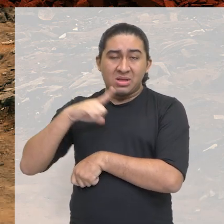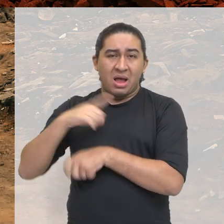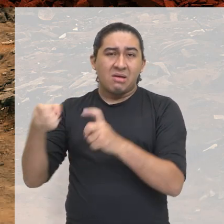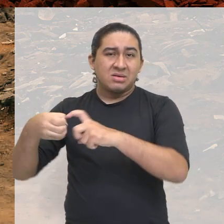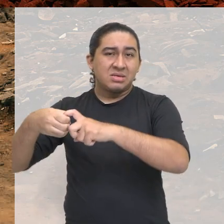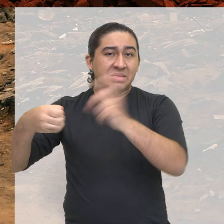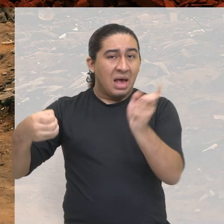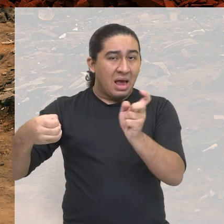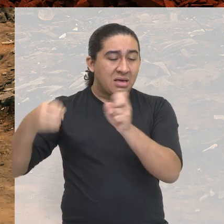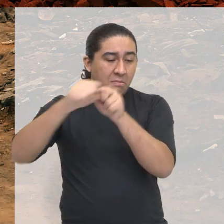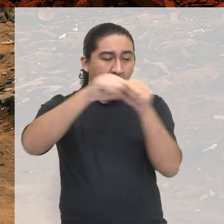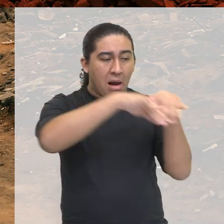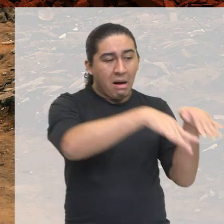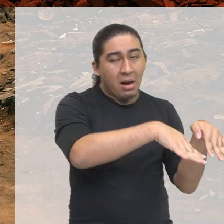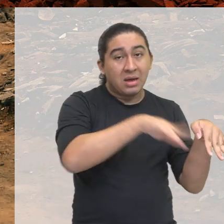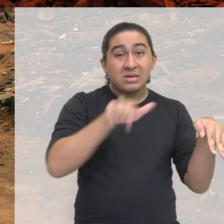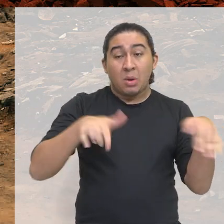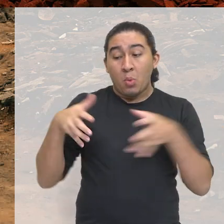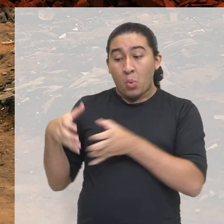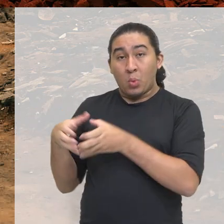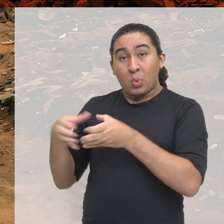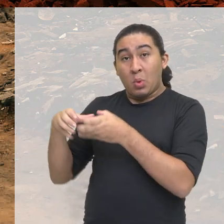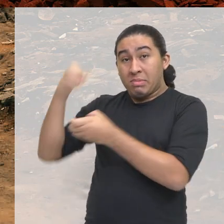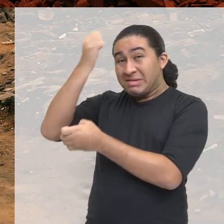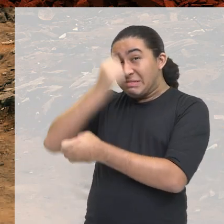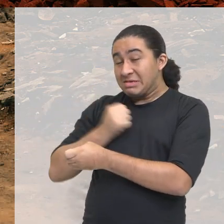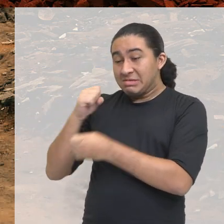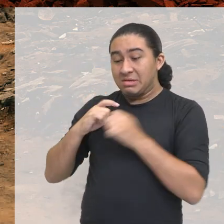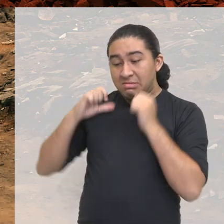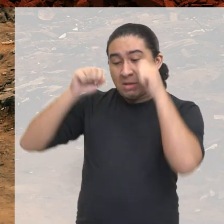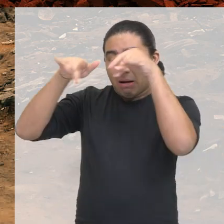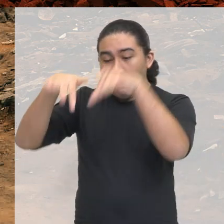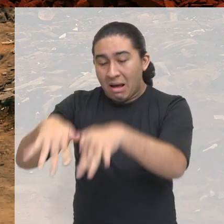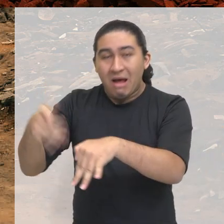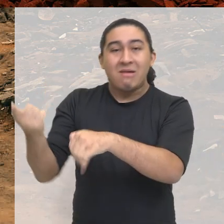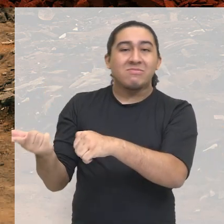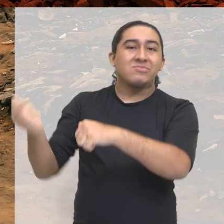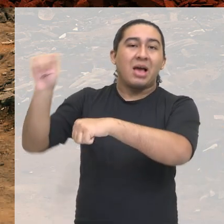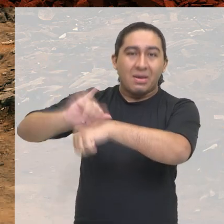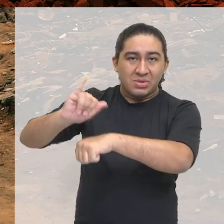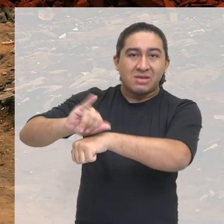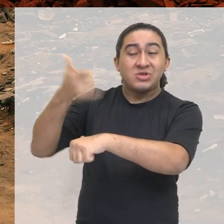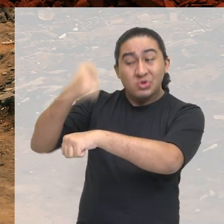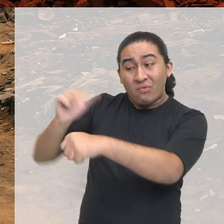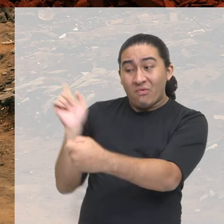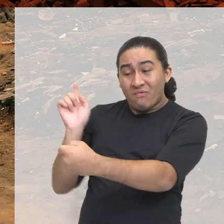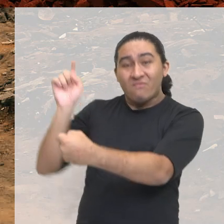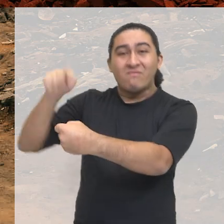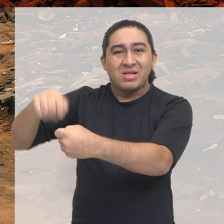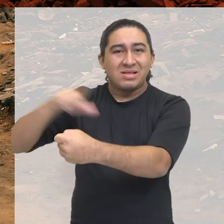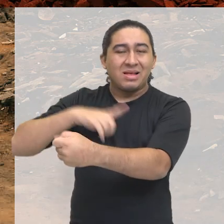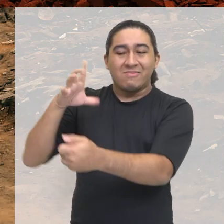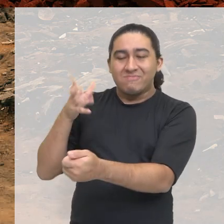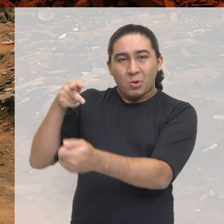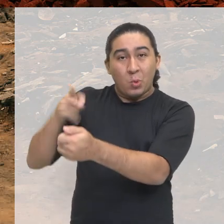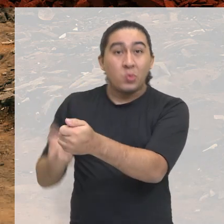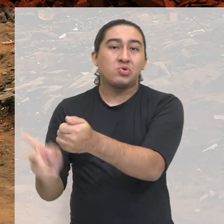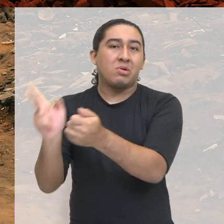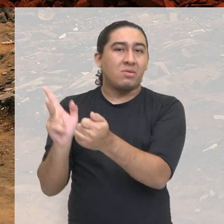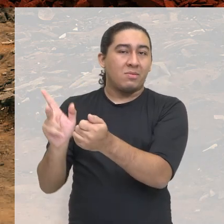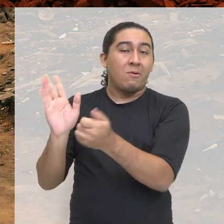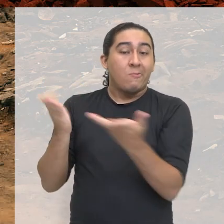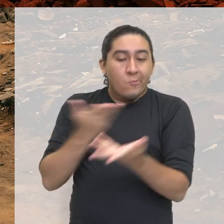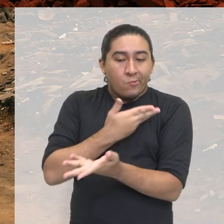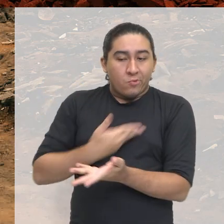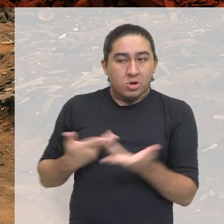consegue reaproximar-se, consegue reconquistar a capital afegã e tomando ali o poder, certo?